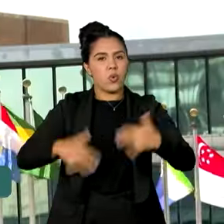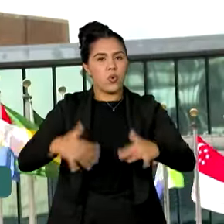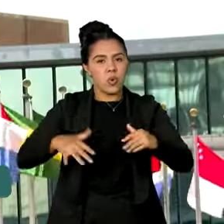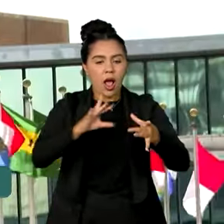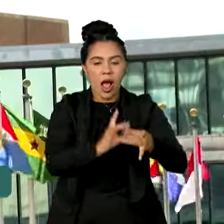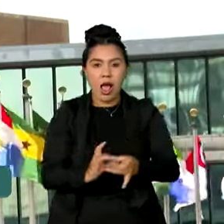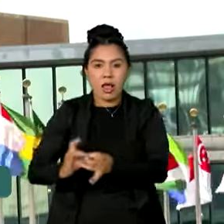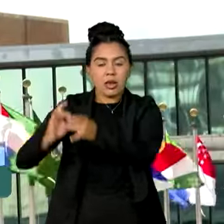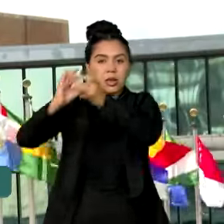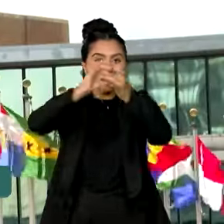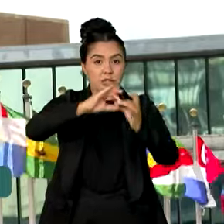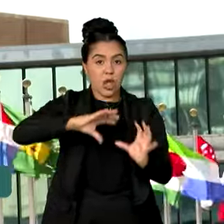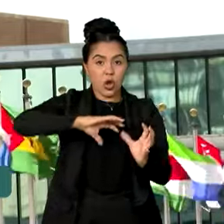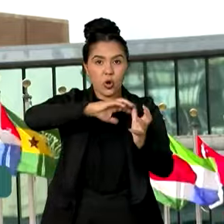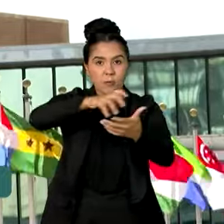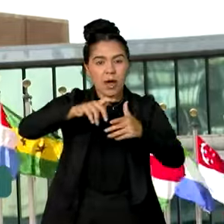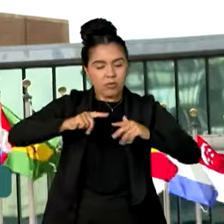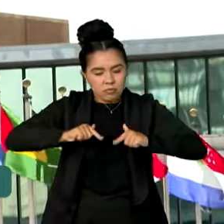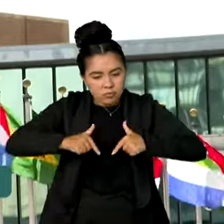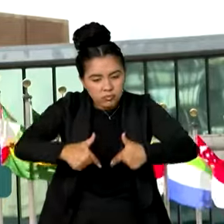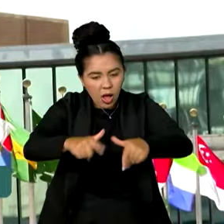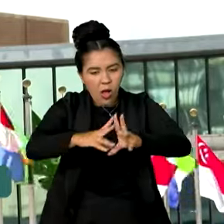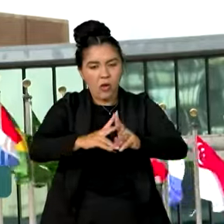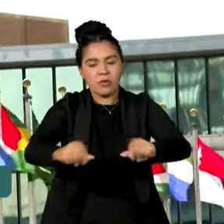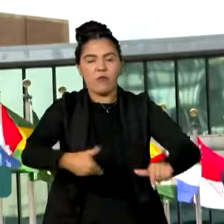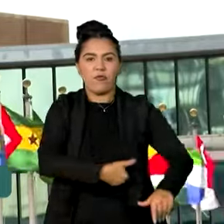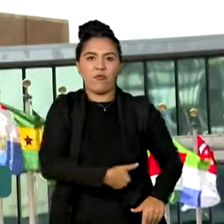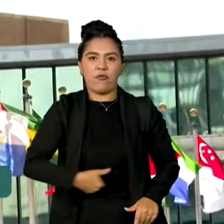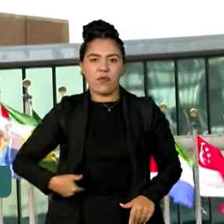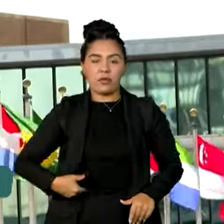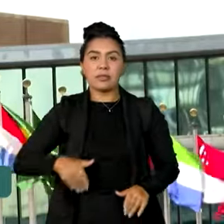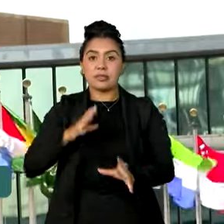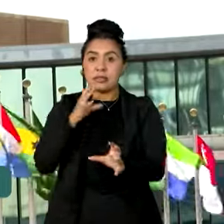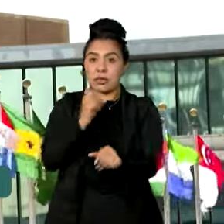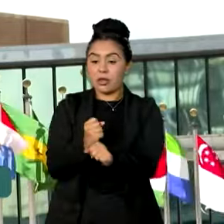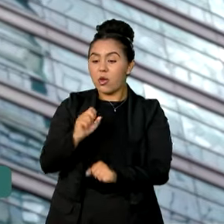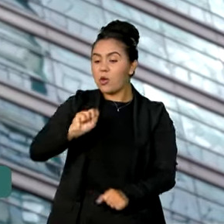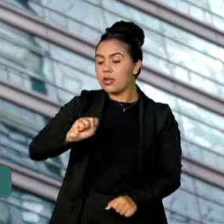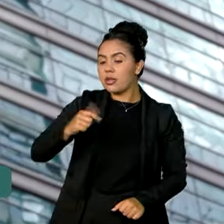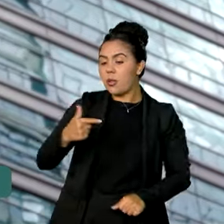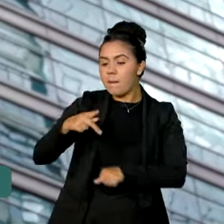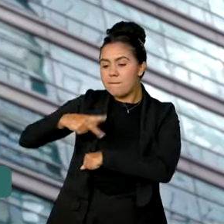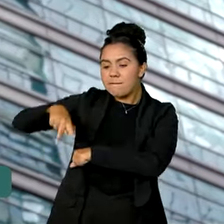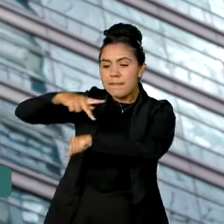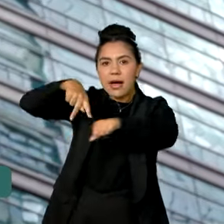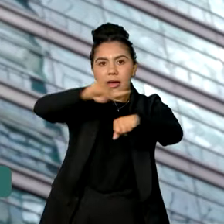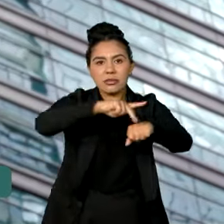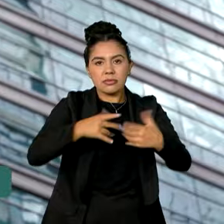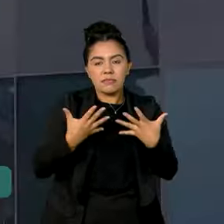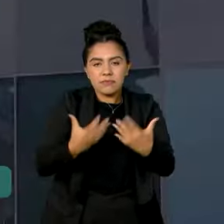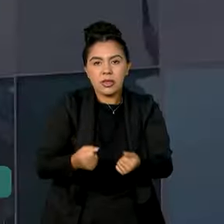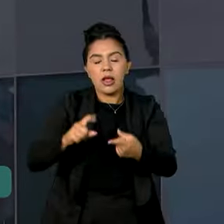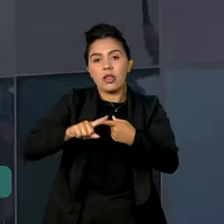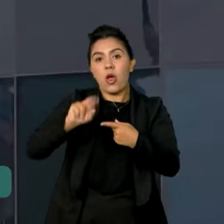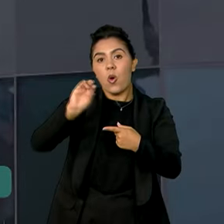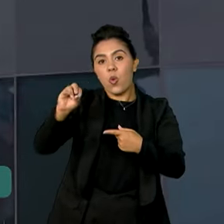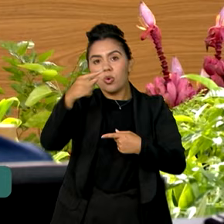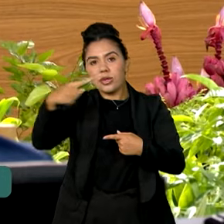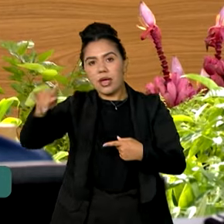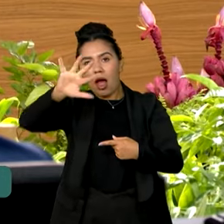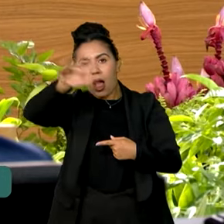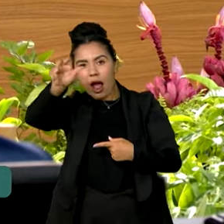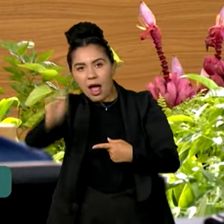Fome, que uniu 148 membros, incluindo 82 países, a União Africana, a União